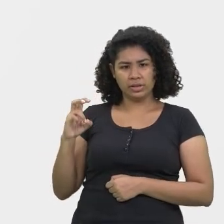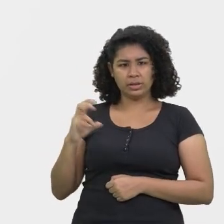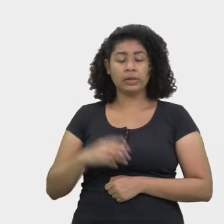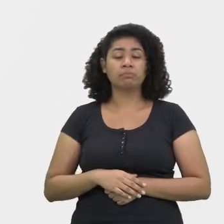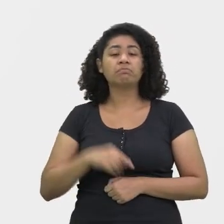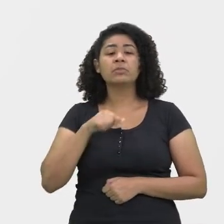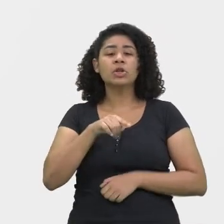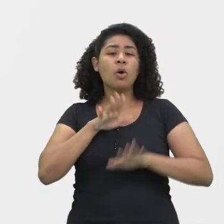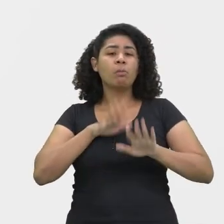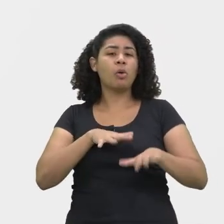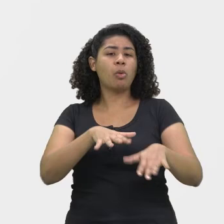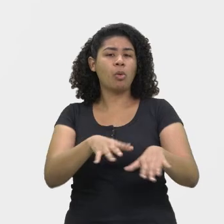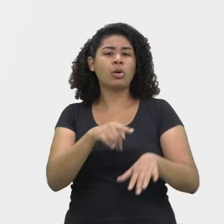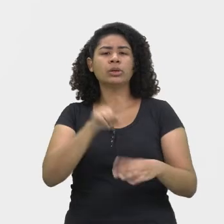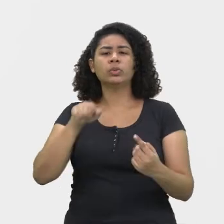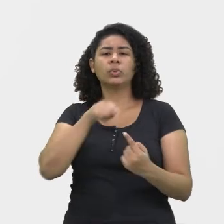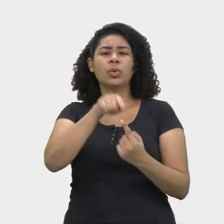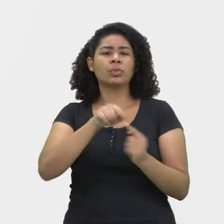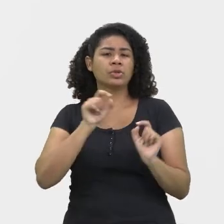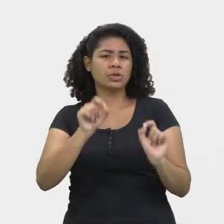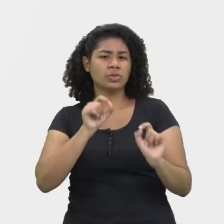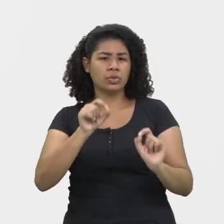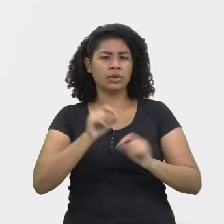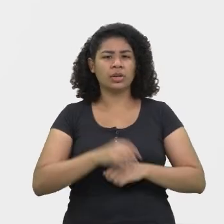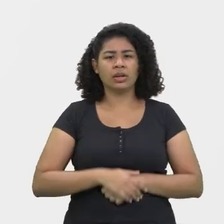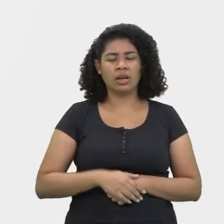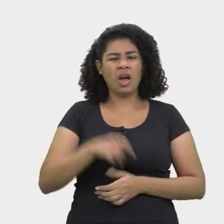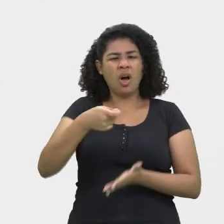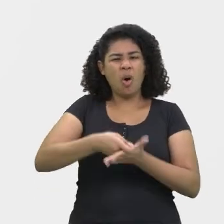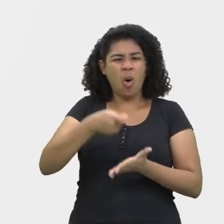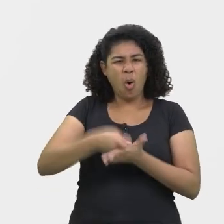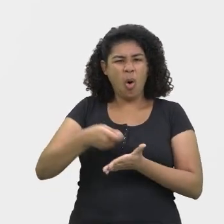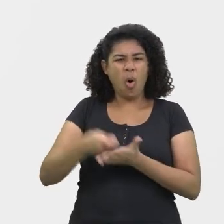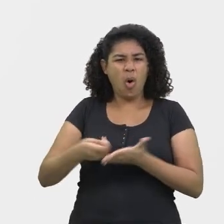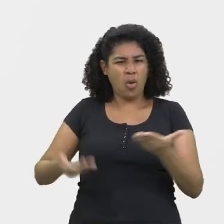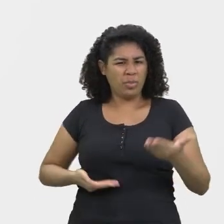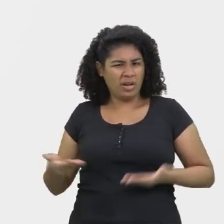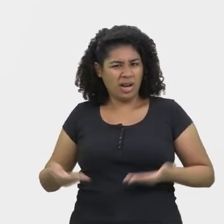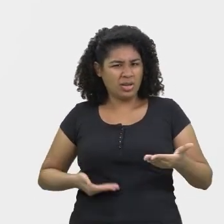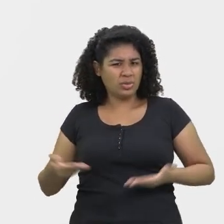movimento pretendia abolir as obrigações dos servos e a